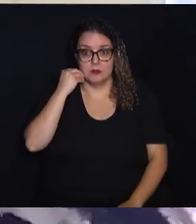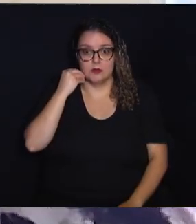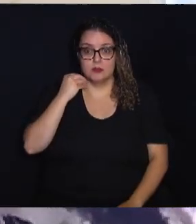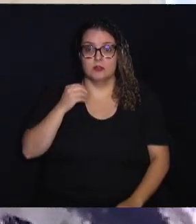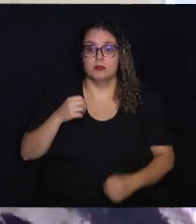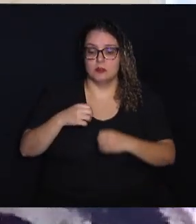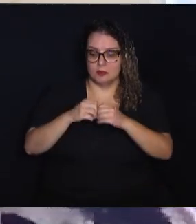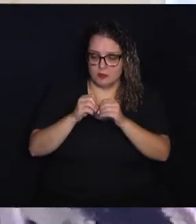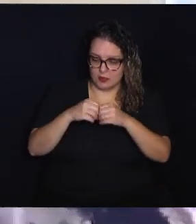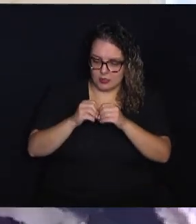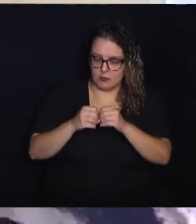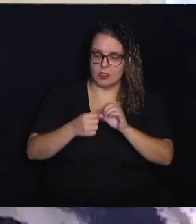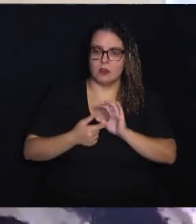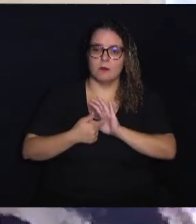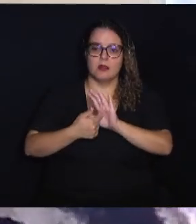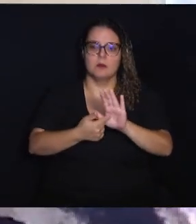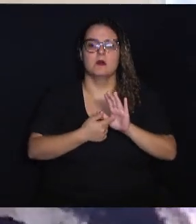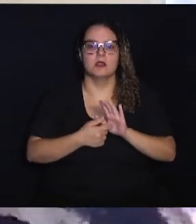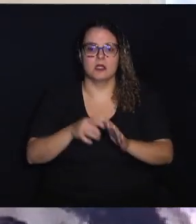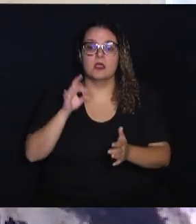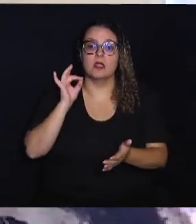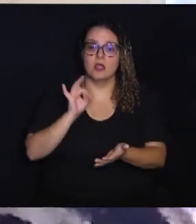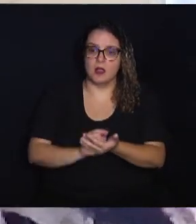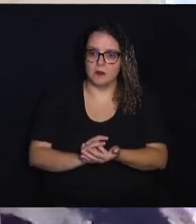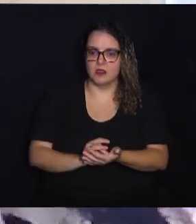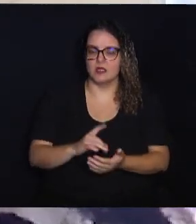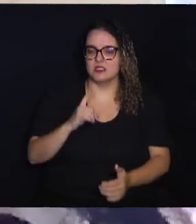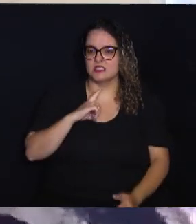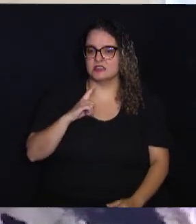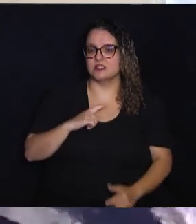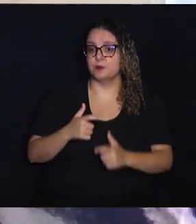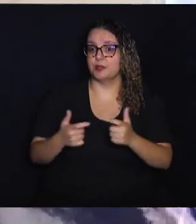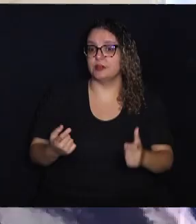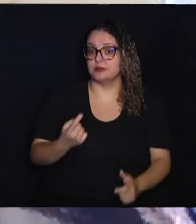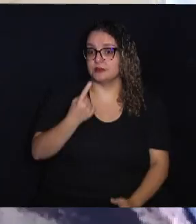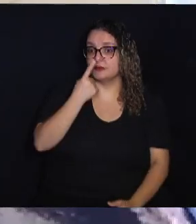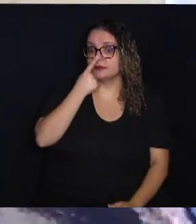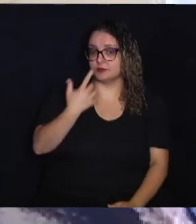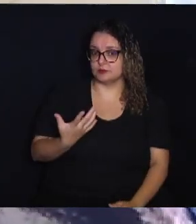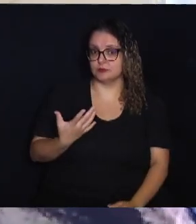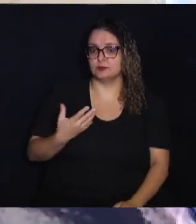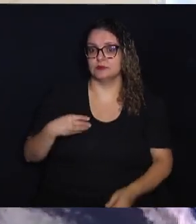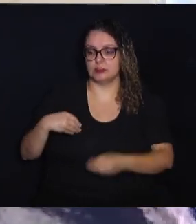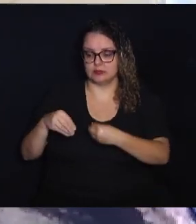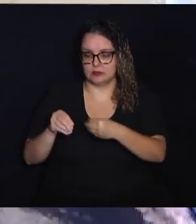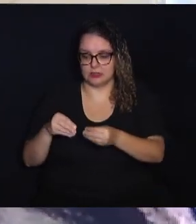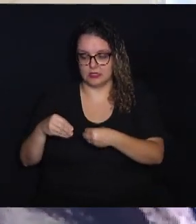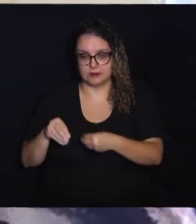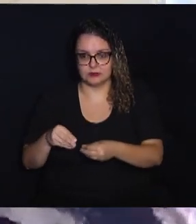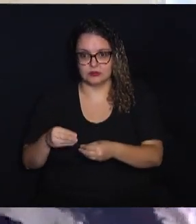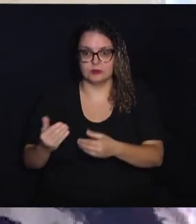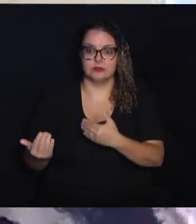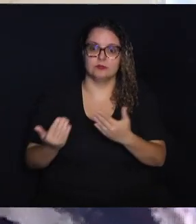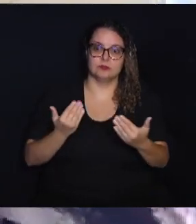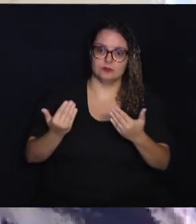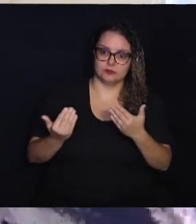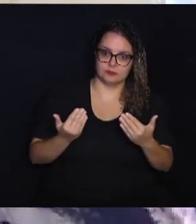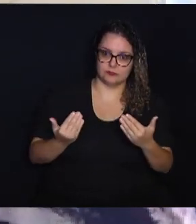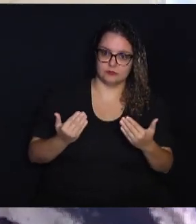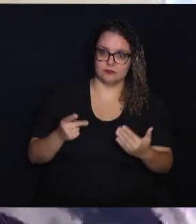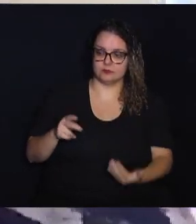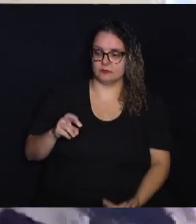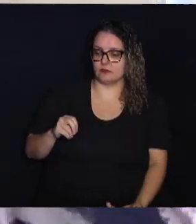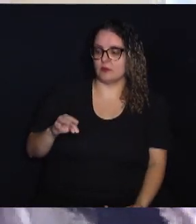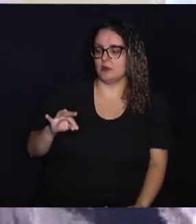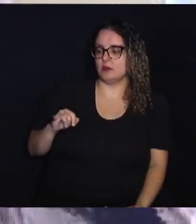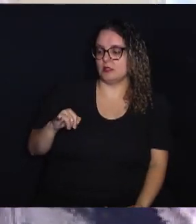né, e no laboratório para mostrar que ela realmente tinha maior afinidade por plásticos comparada